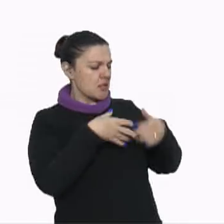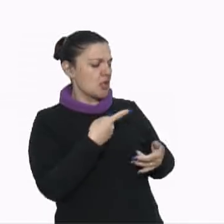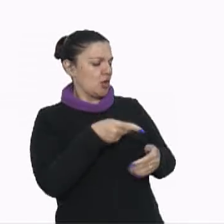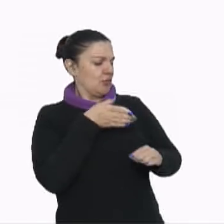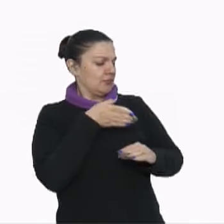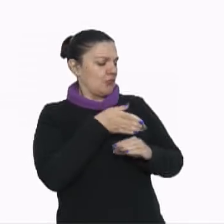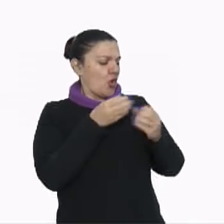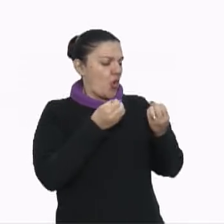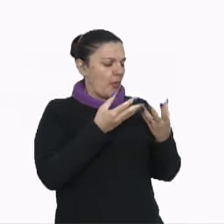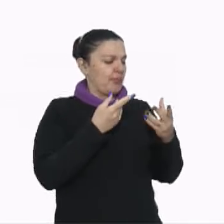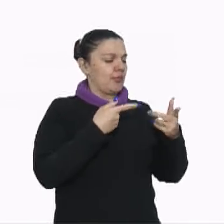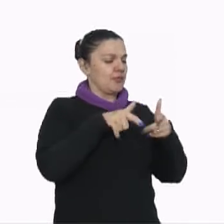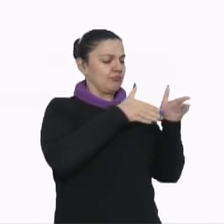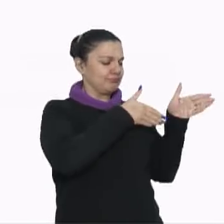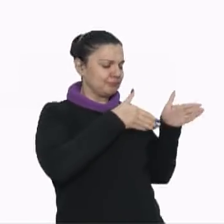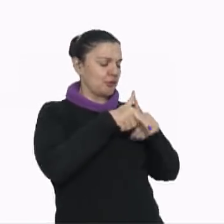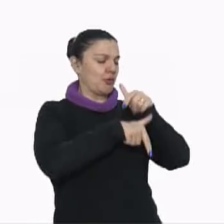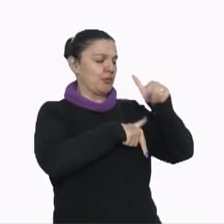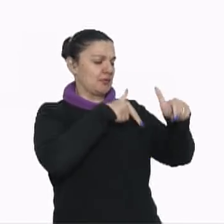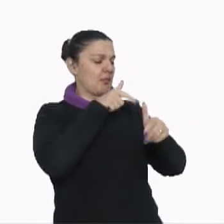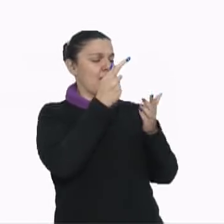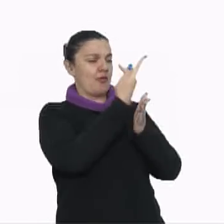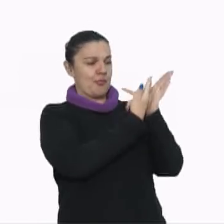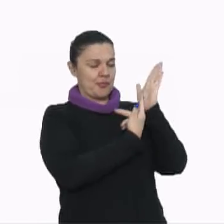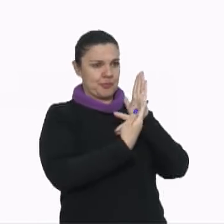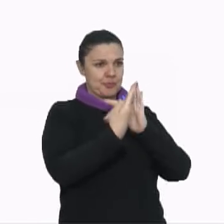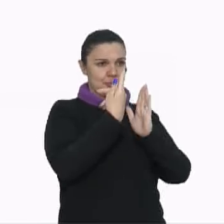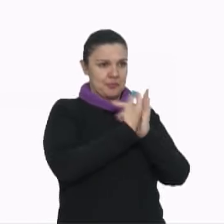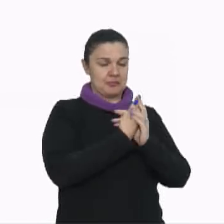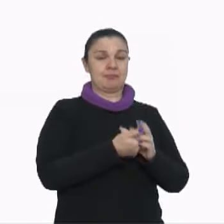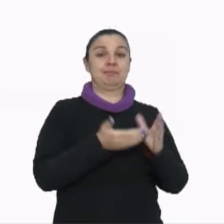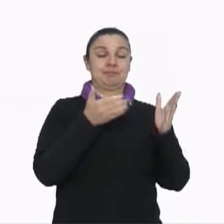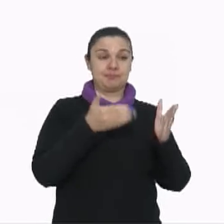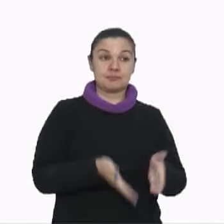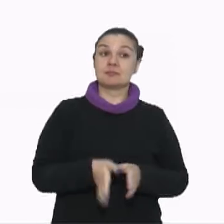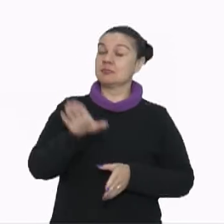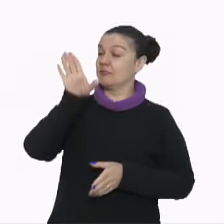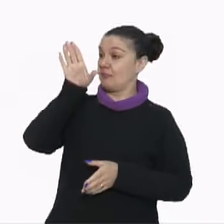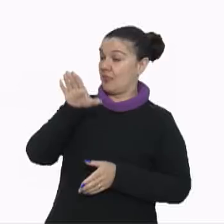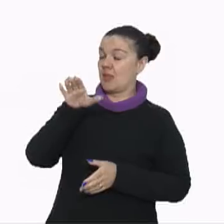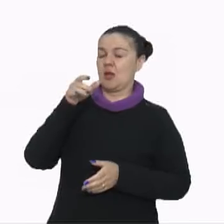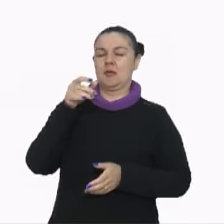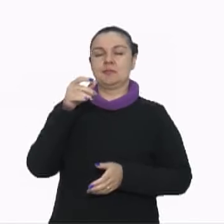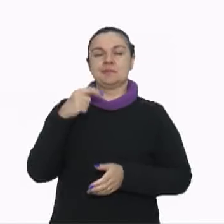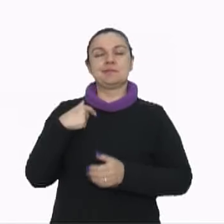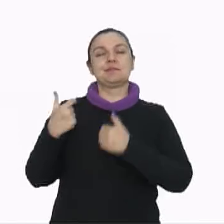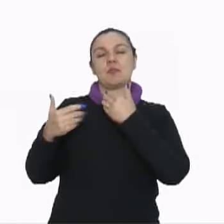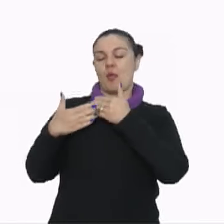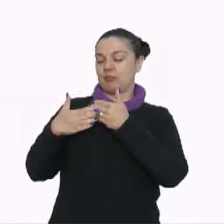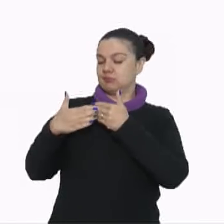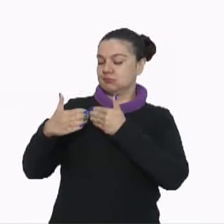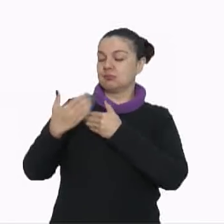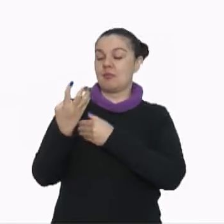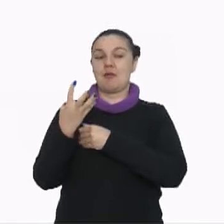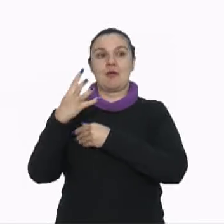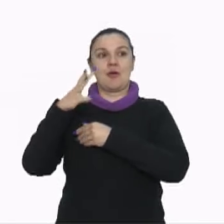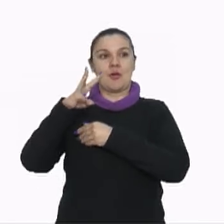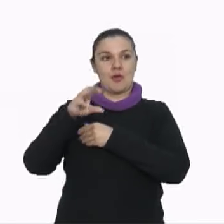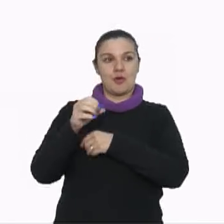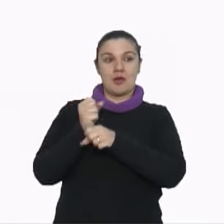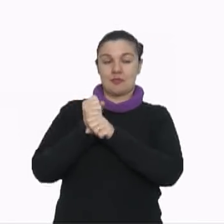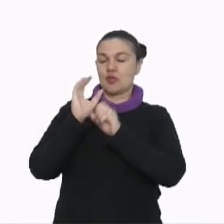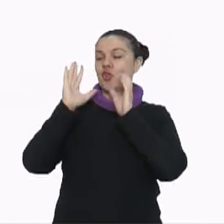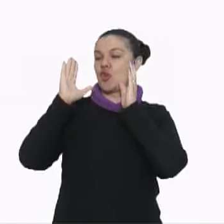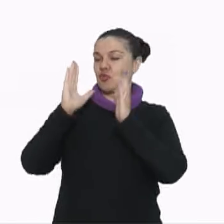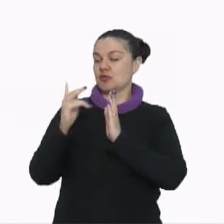sua carreira como ilustrador, né? Então aí, proposta do entrevistador. Com uma carreira de mais de 40 anos,